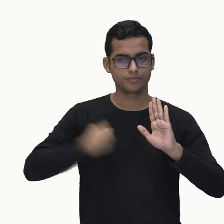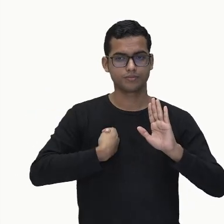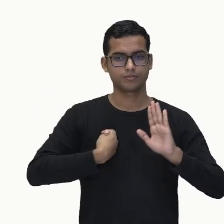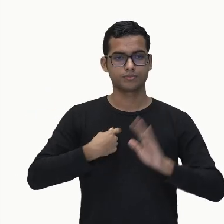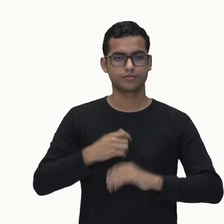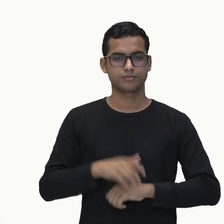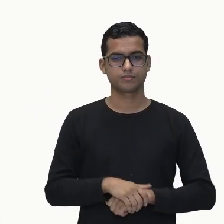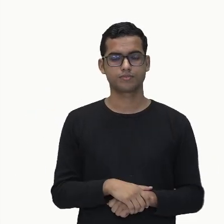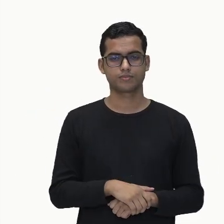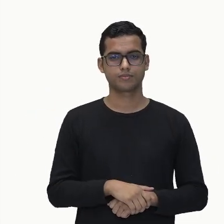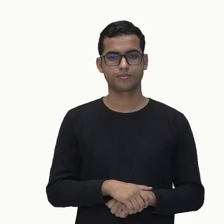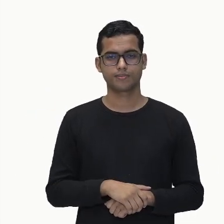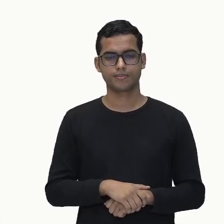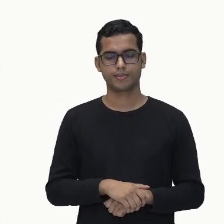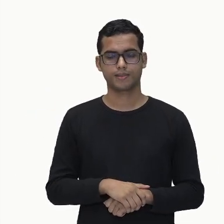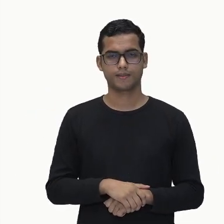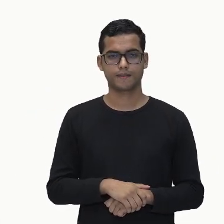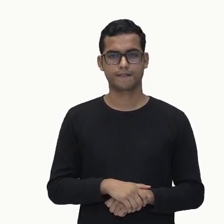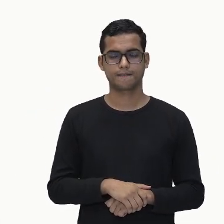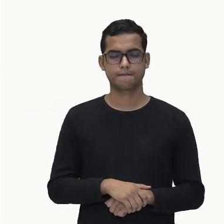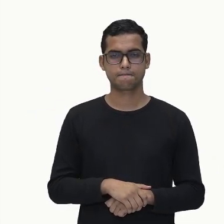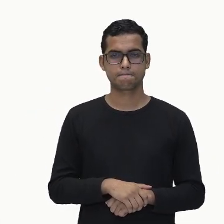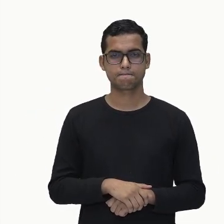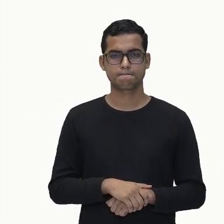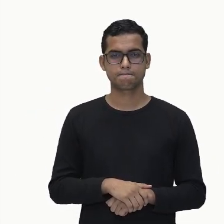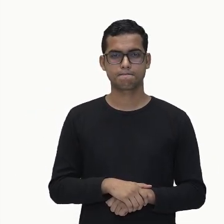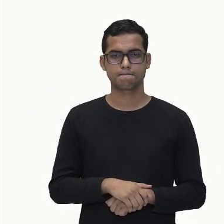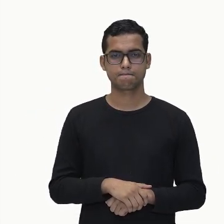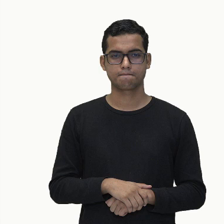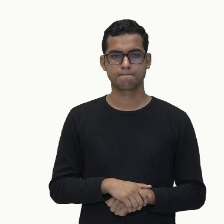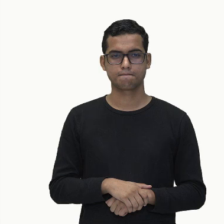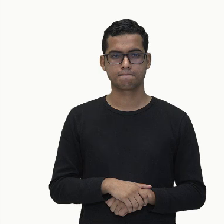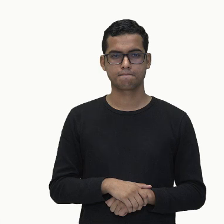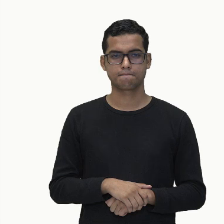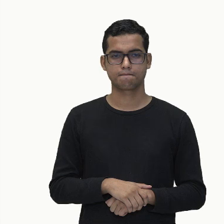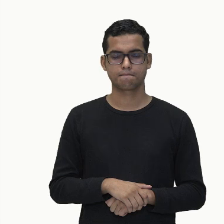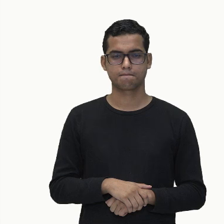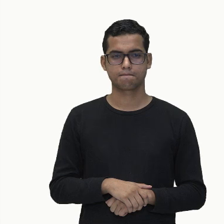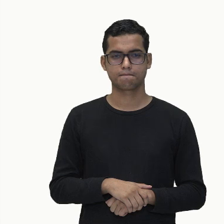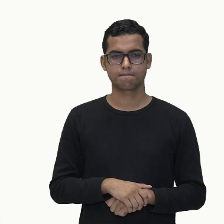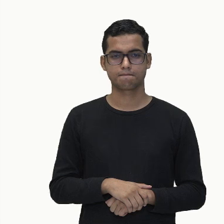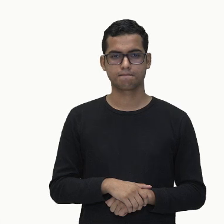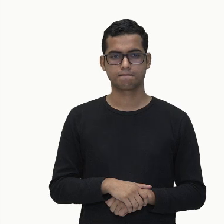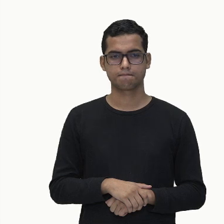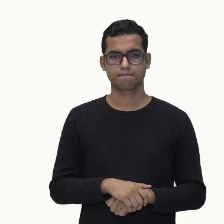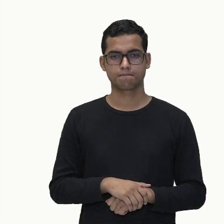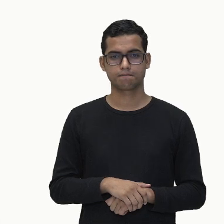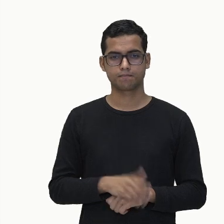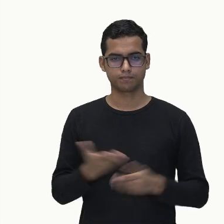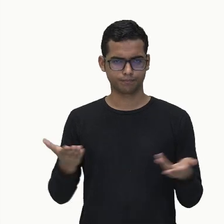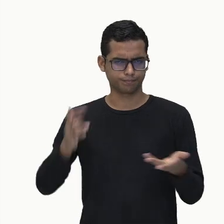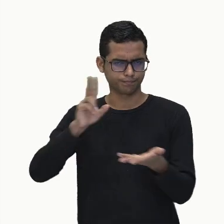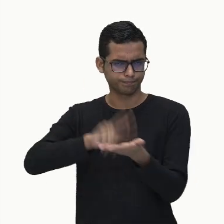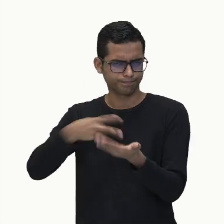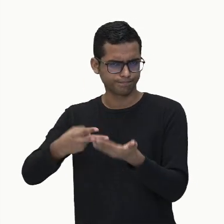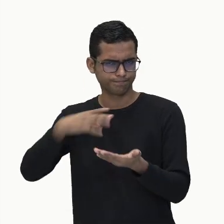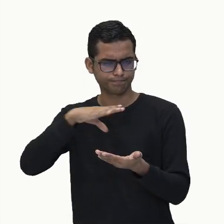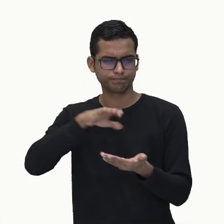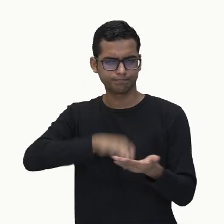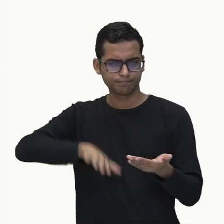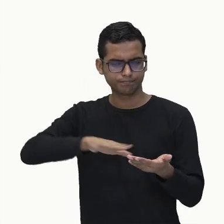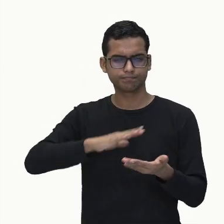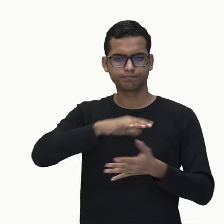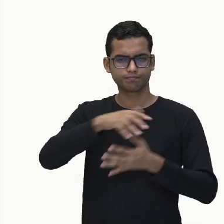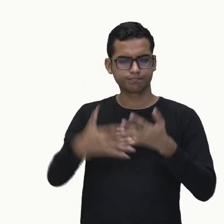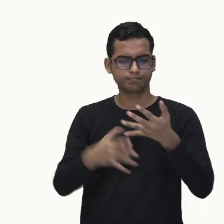las an que quer isso aqui vamos para o português quando eu pergunto a hora